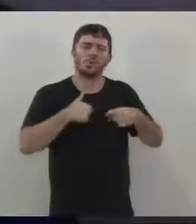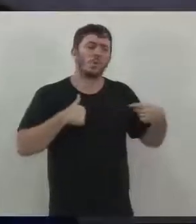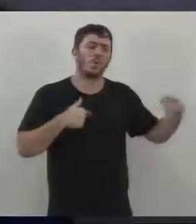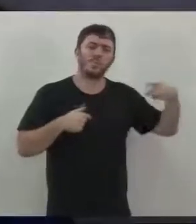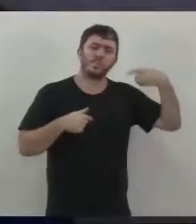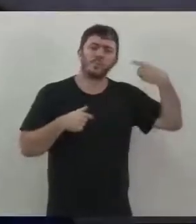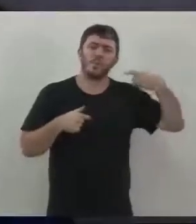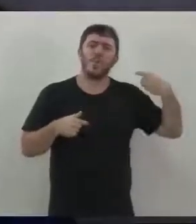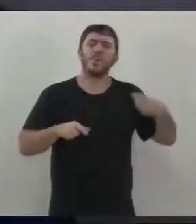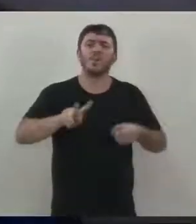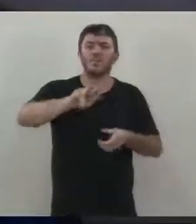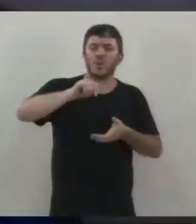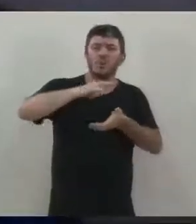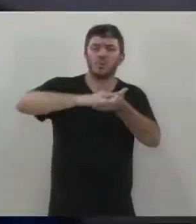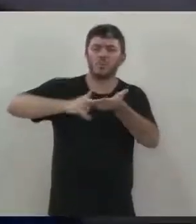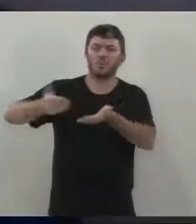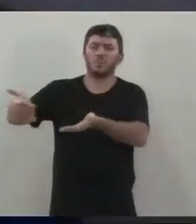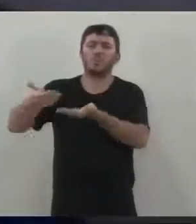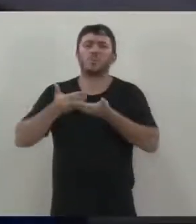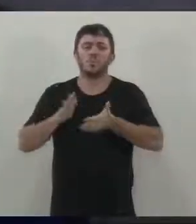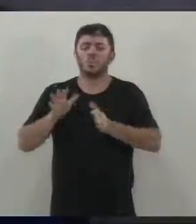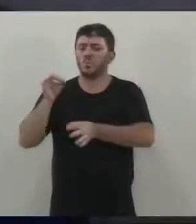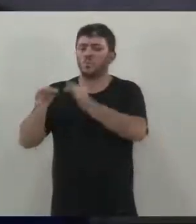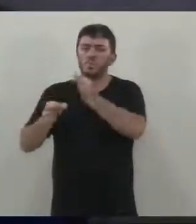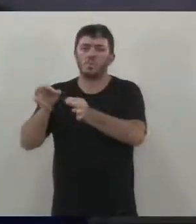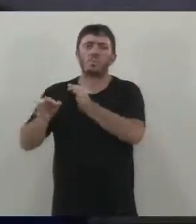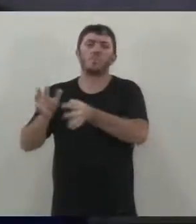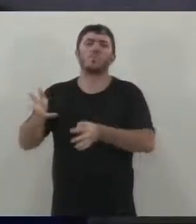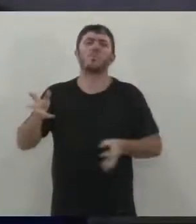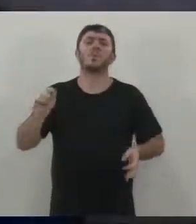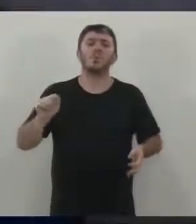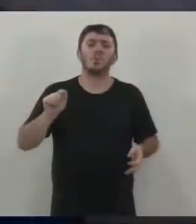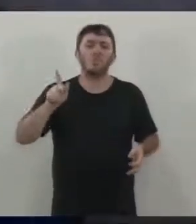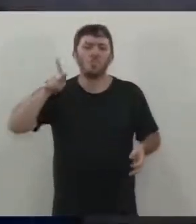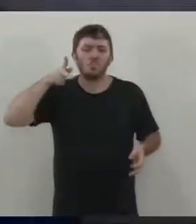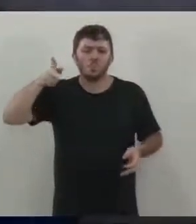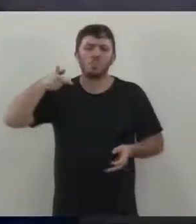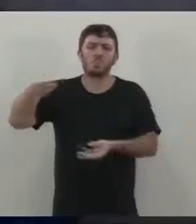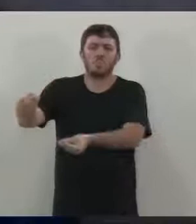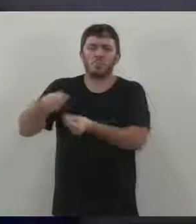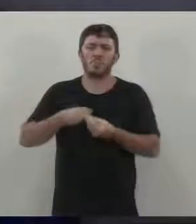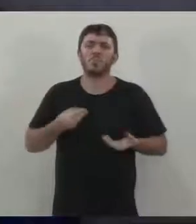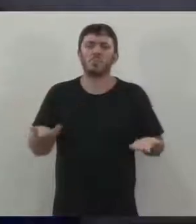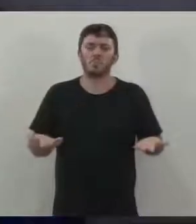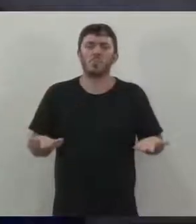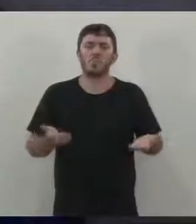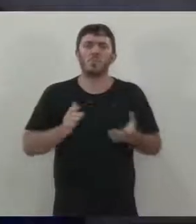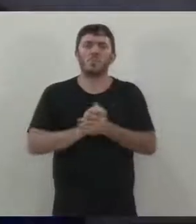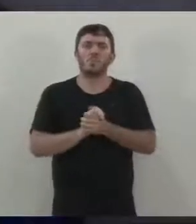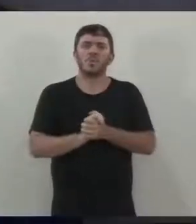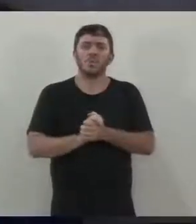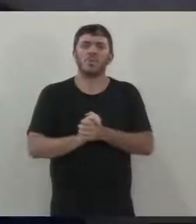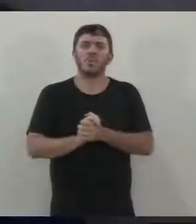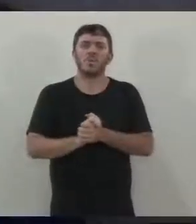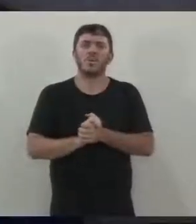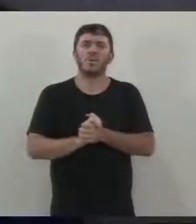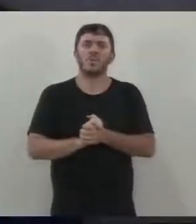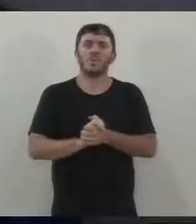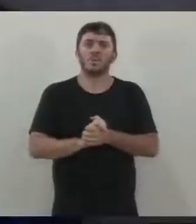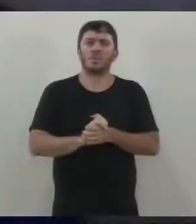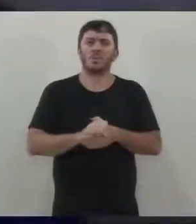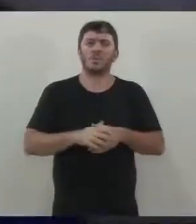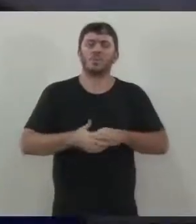documentação vai ser enviada para o promotor, para o juiz, para analisar. Estou sim na procuradoria, sou presidente e vou continuar enquanto eu